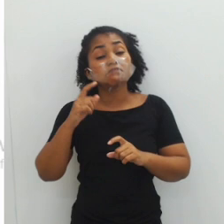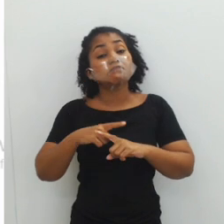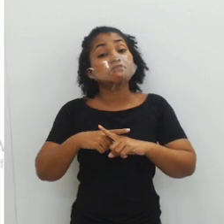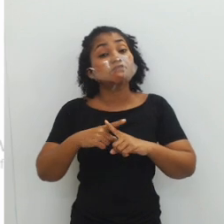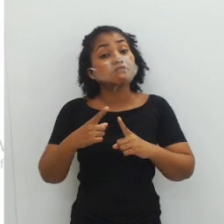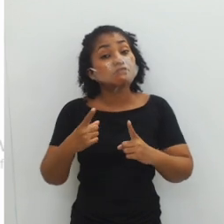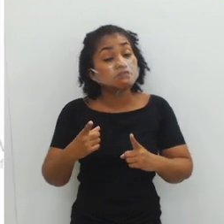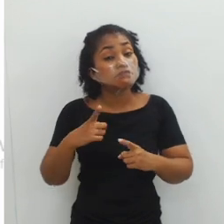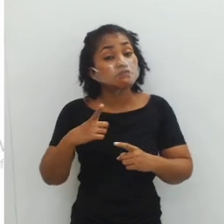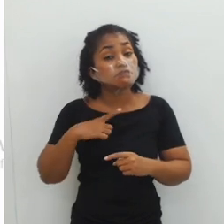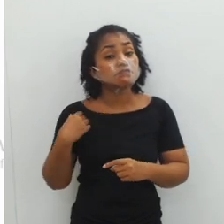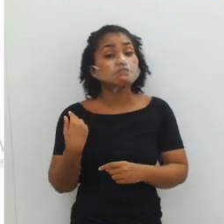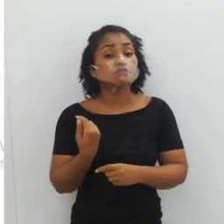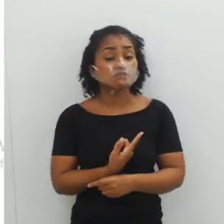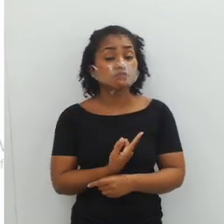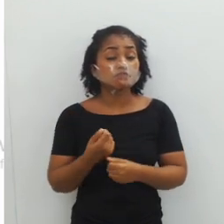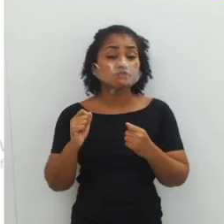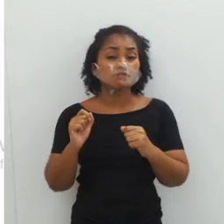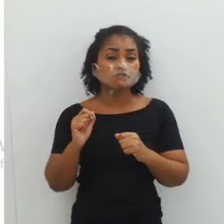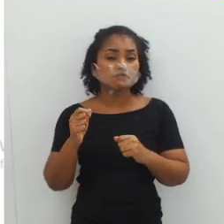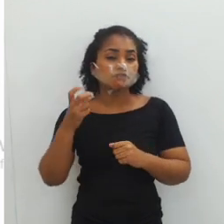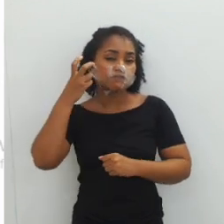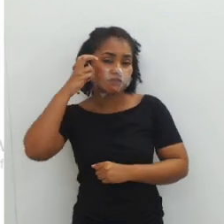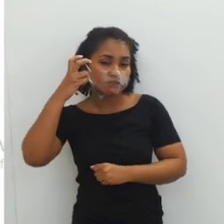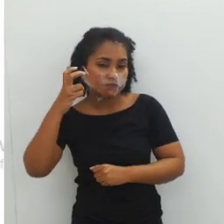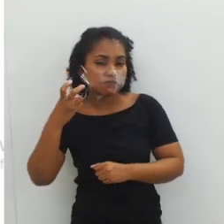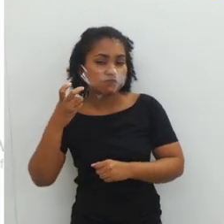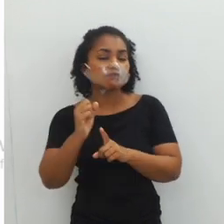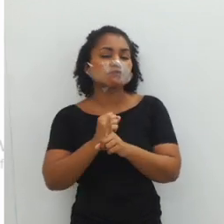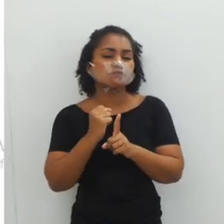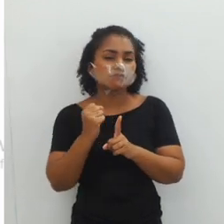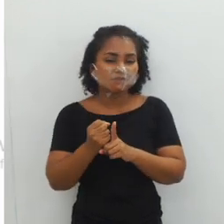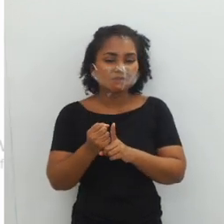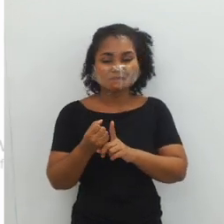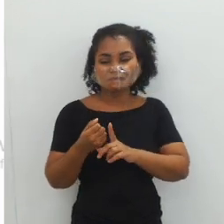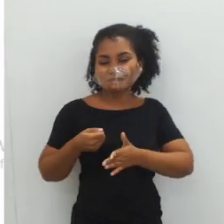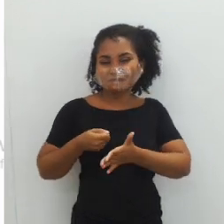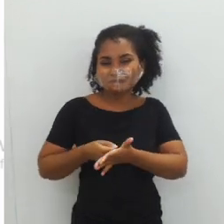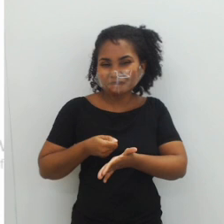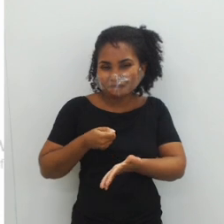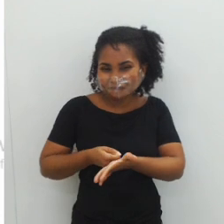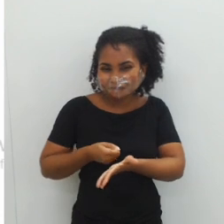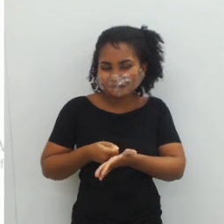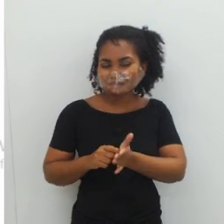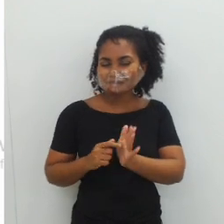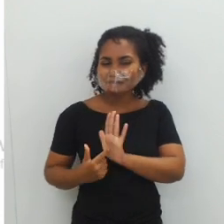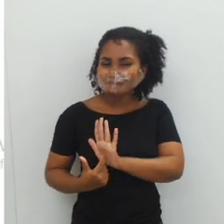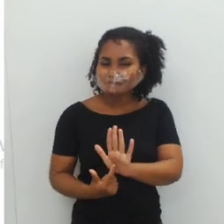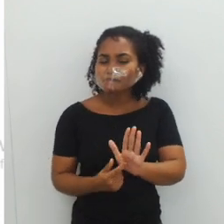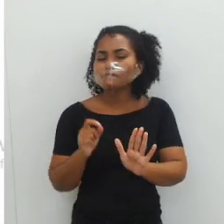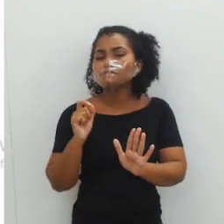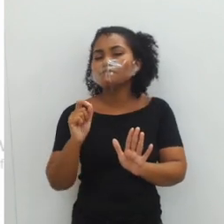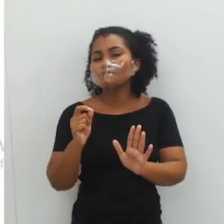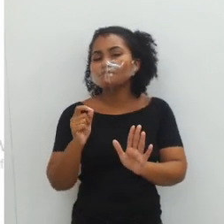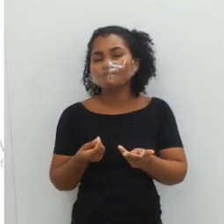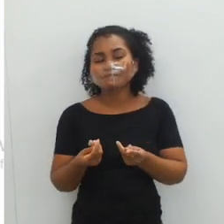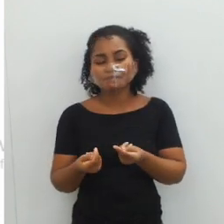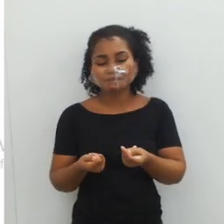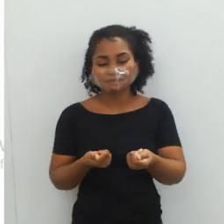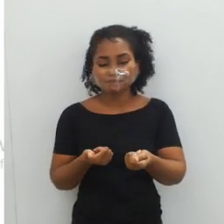Porém, ainda há uma questão cultural, social muito forte que vai aí